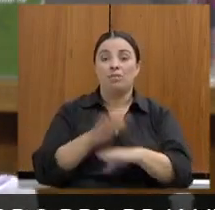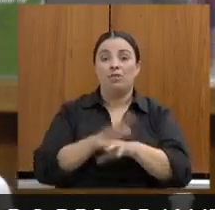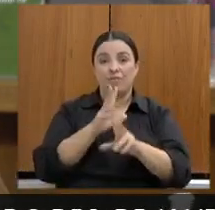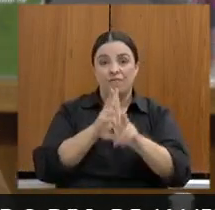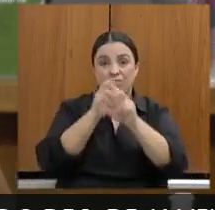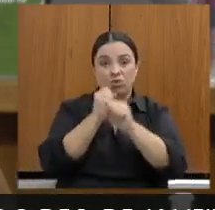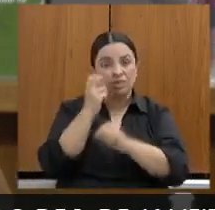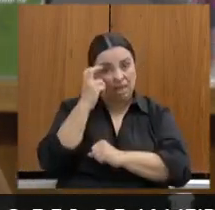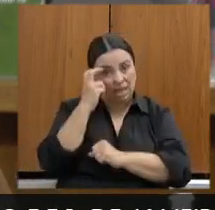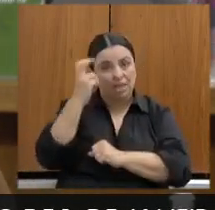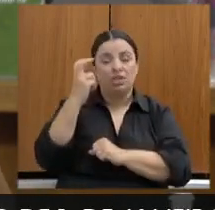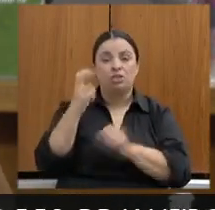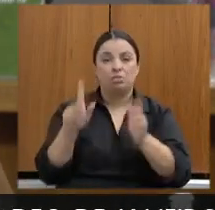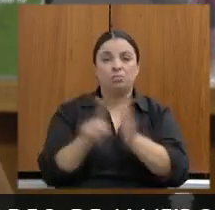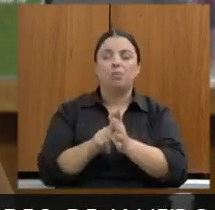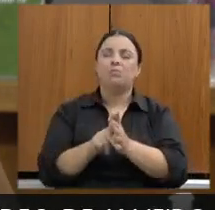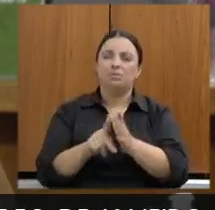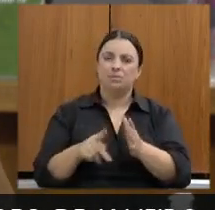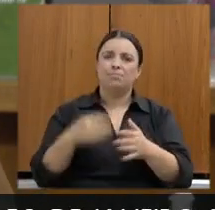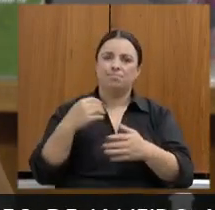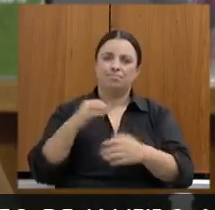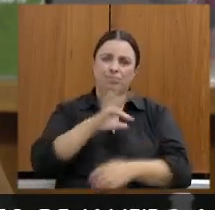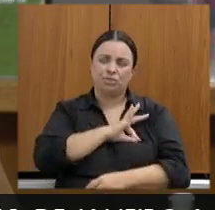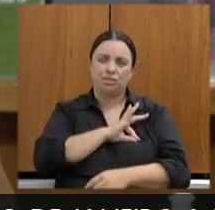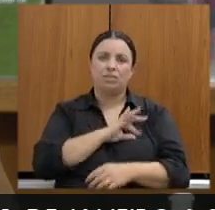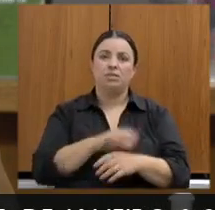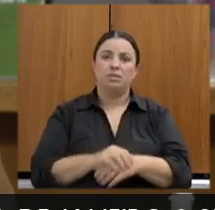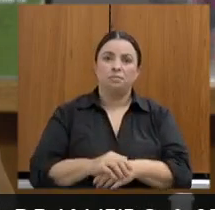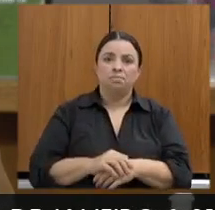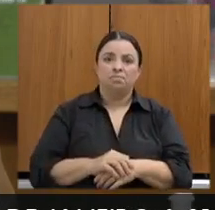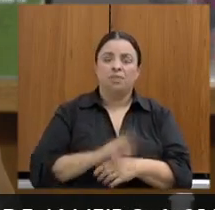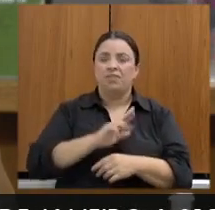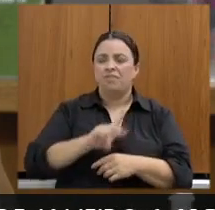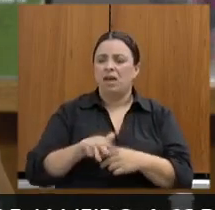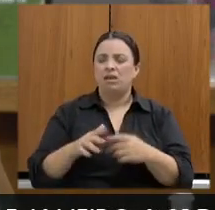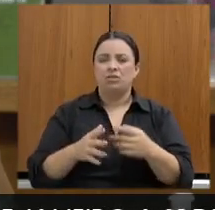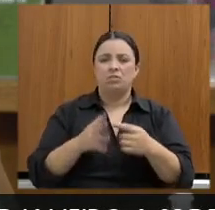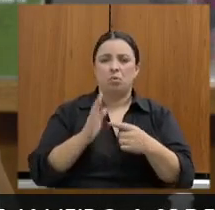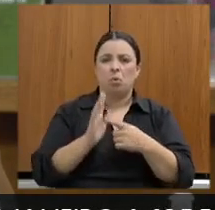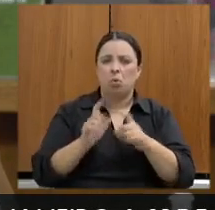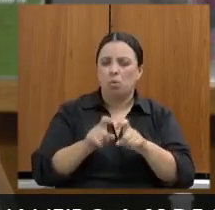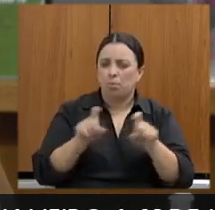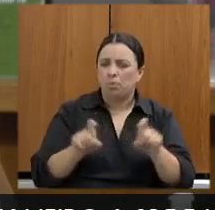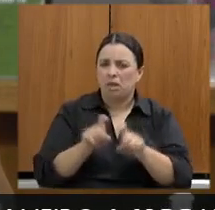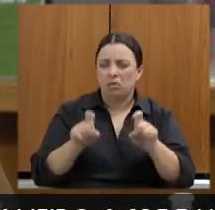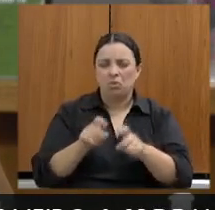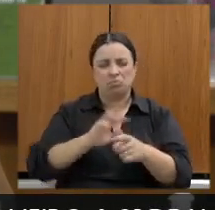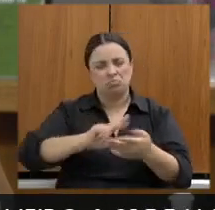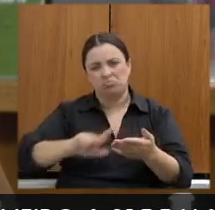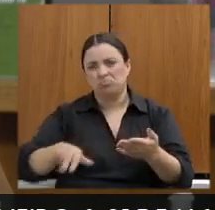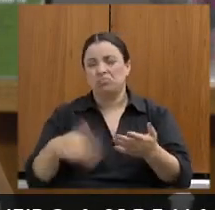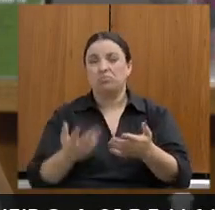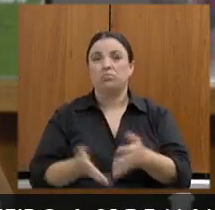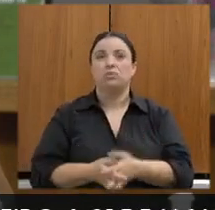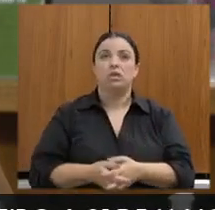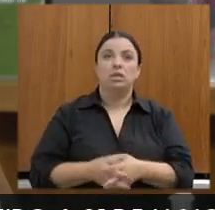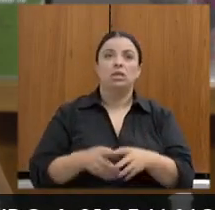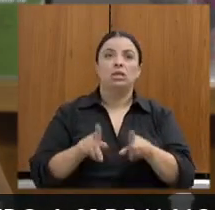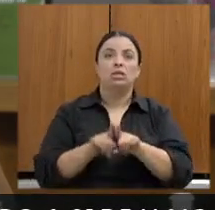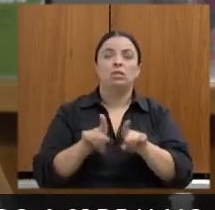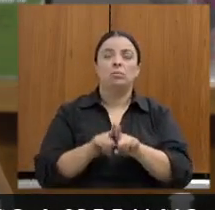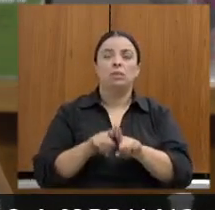na equipamentos tecnológicos aqui né da Dori Khan foram nós estamos aí